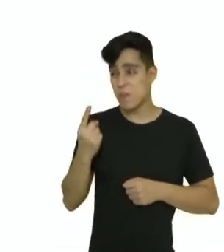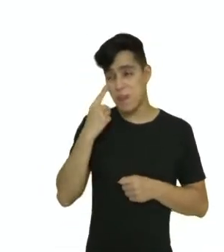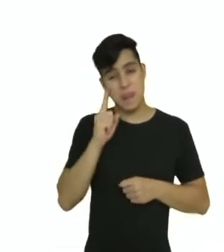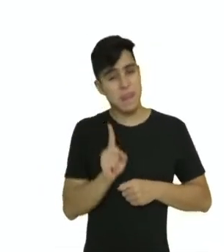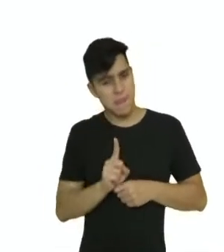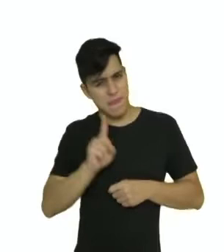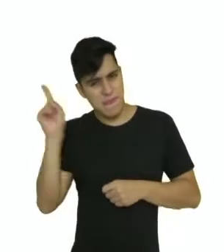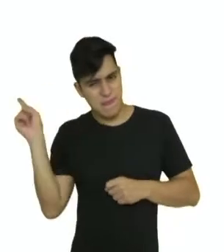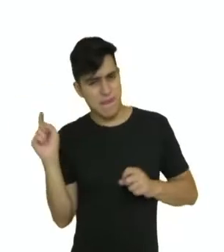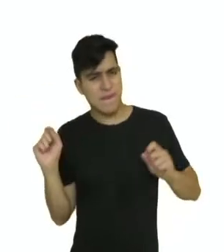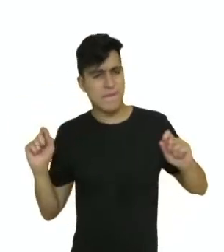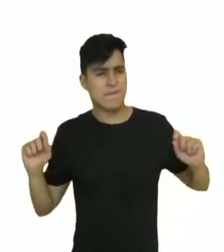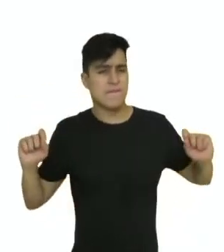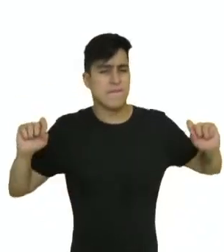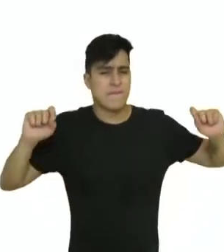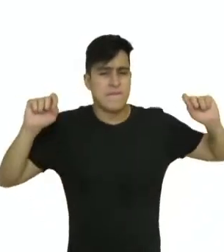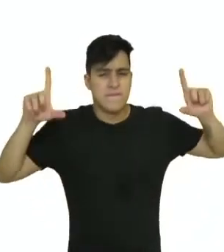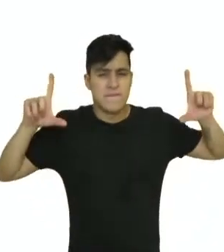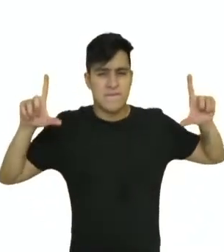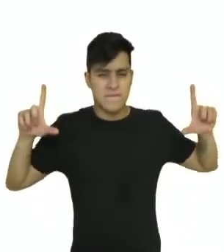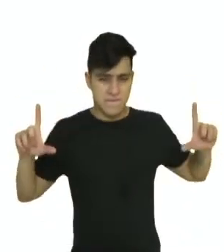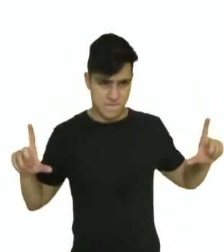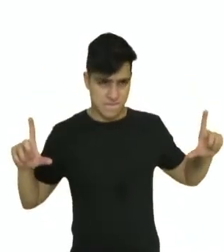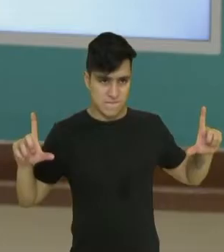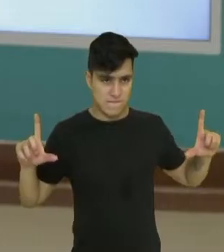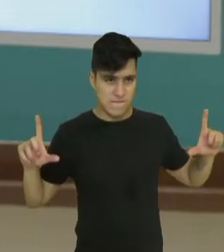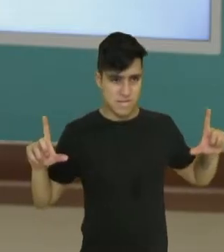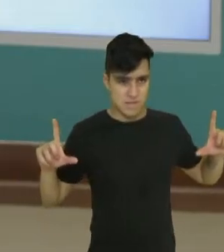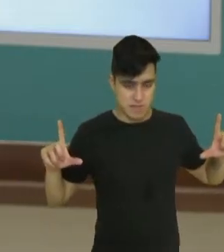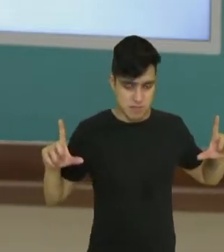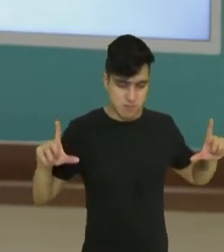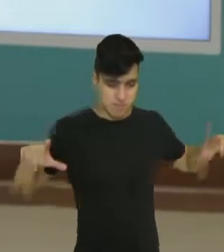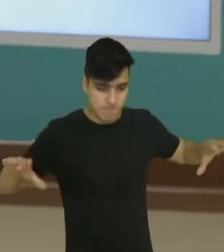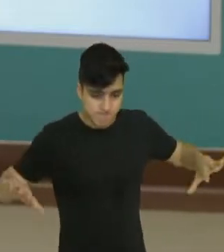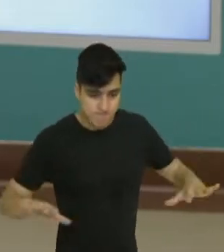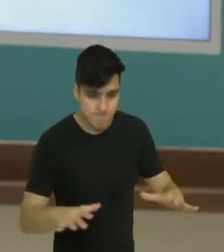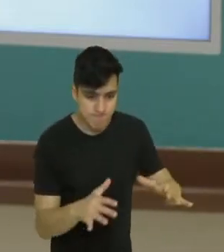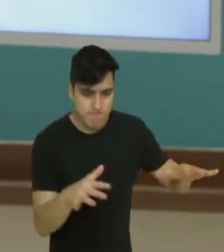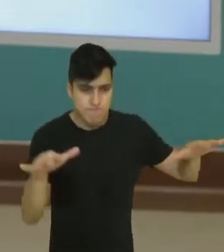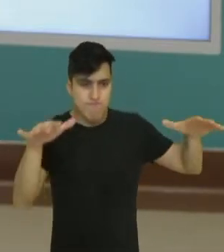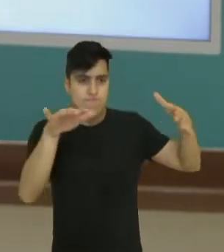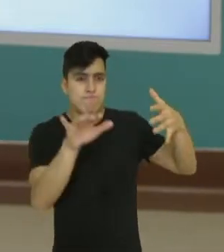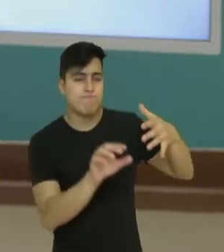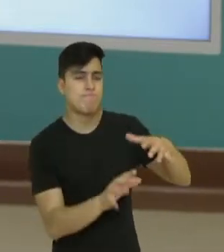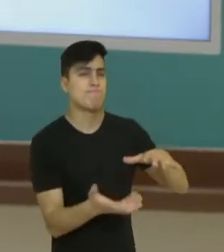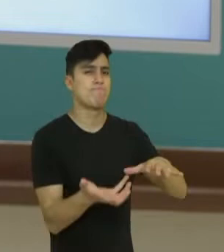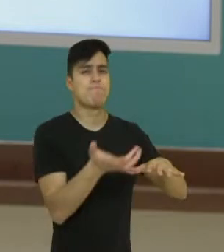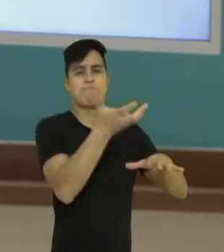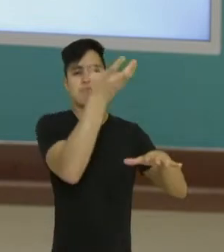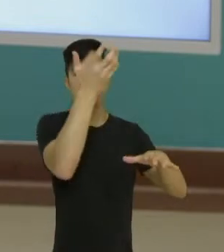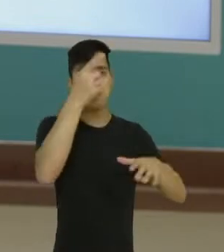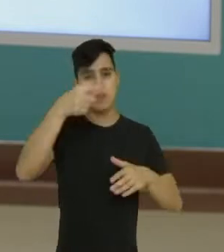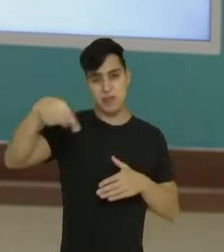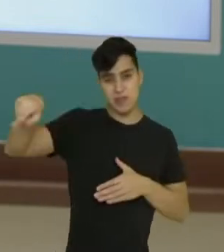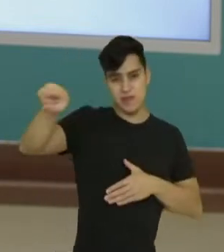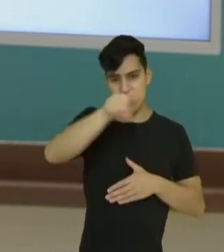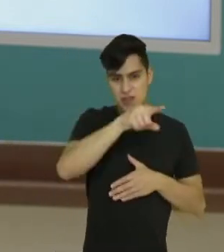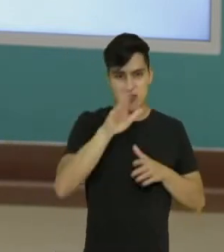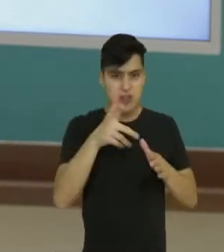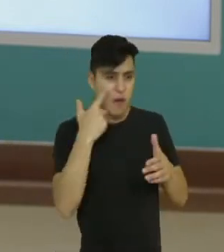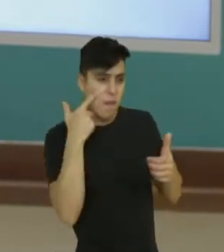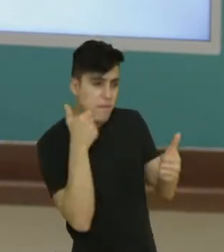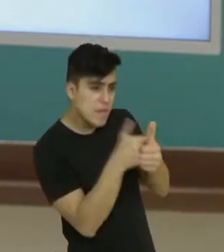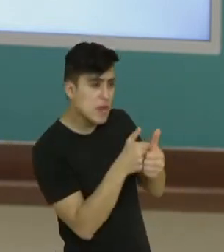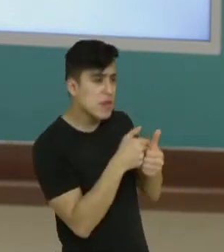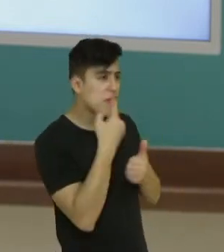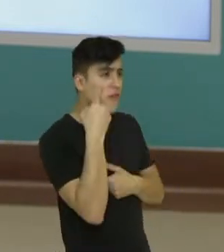imagem. Olha que legal essa imagem. Você reconhece, talvez você já viu algo assim muito de perto?